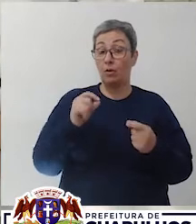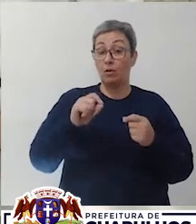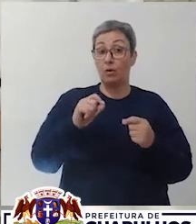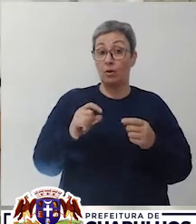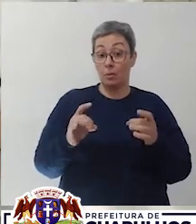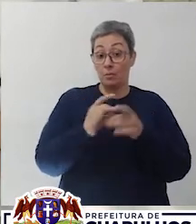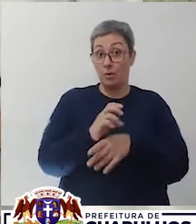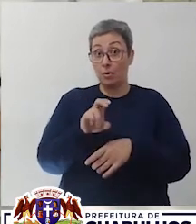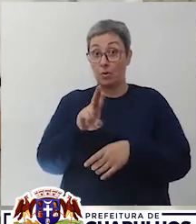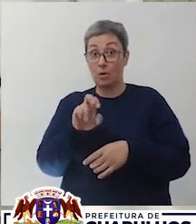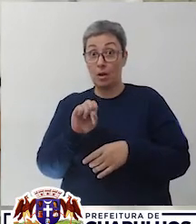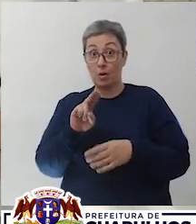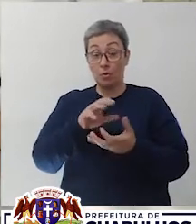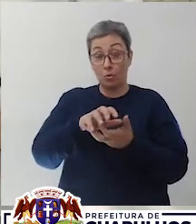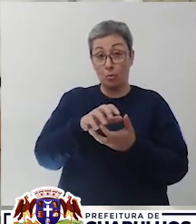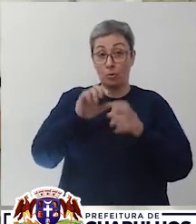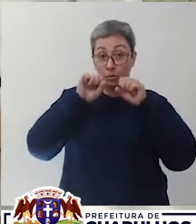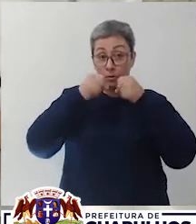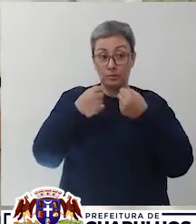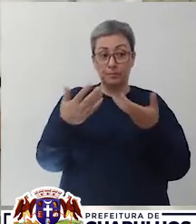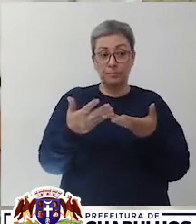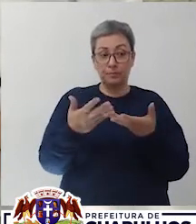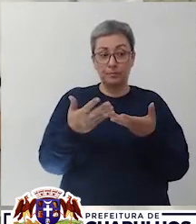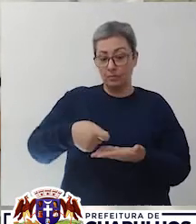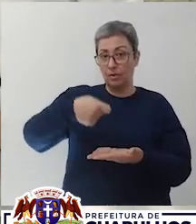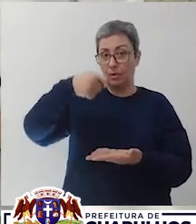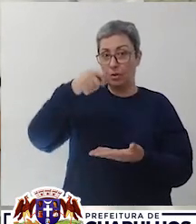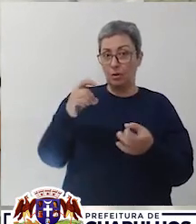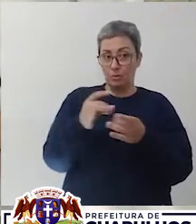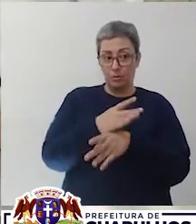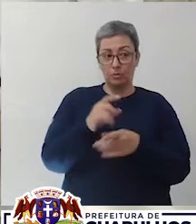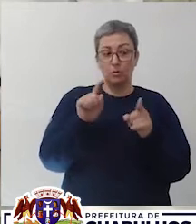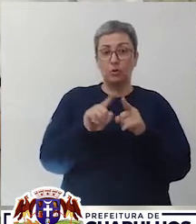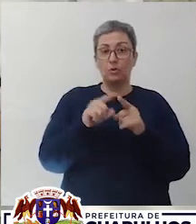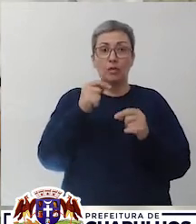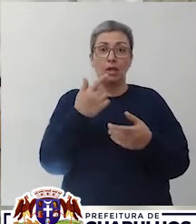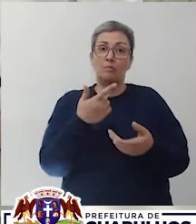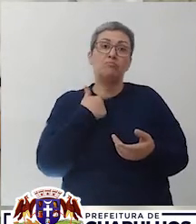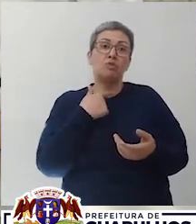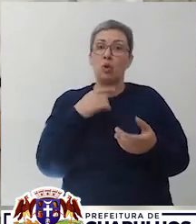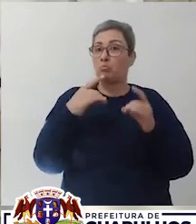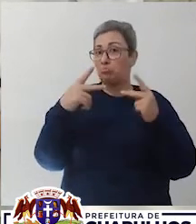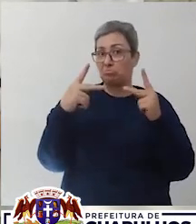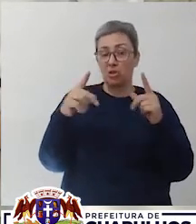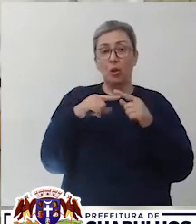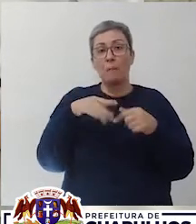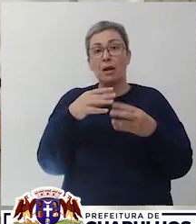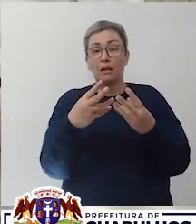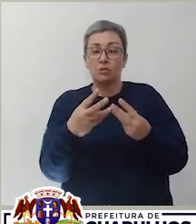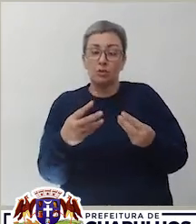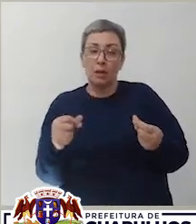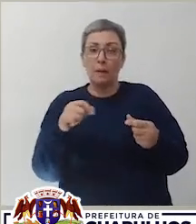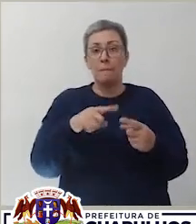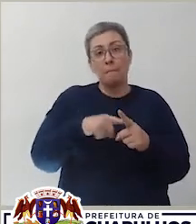Bom, aqui ó, nosso curau já está pronto, né, ó. Aqui fica a gosto, quem